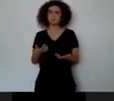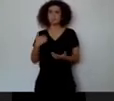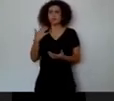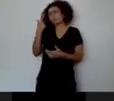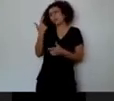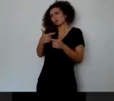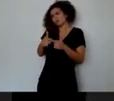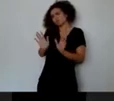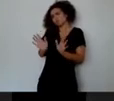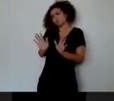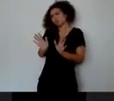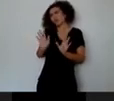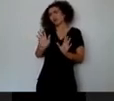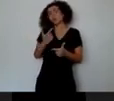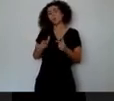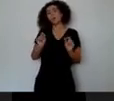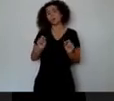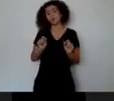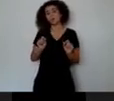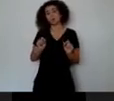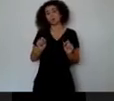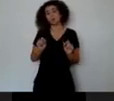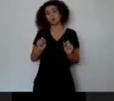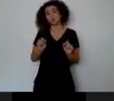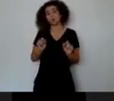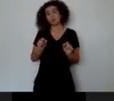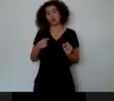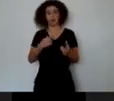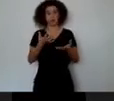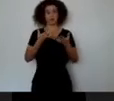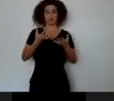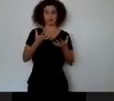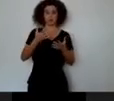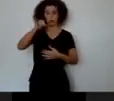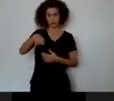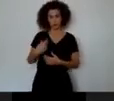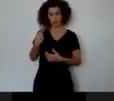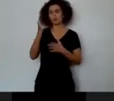um problema quando as pessoas querem se apropriar daquela produção sua